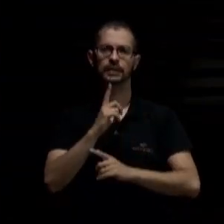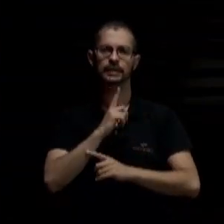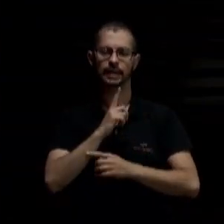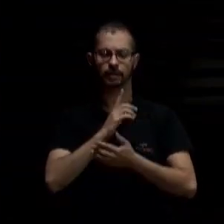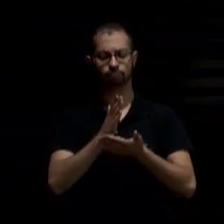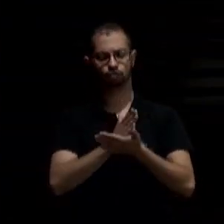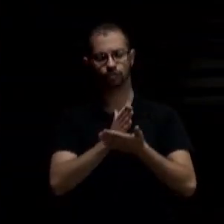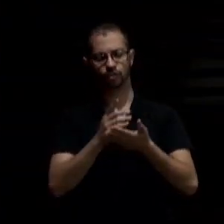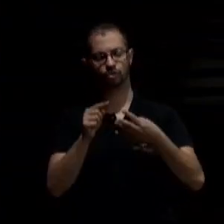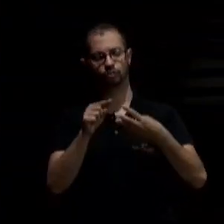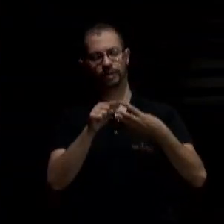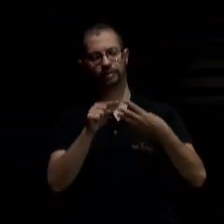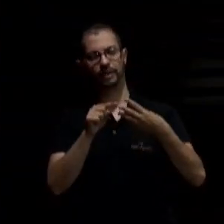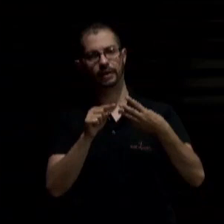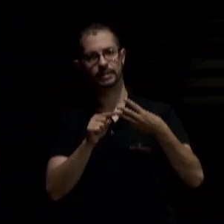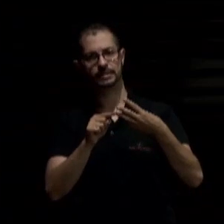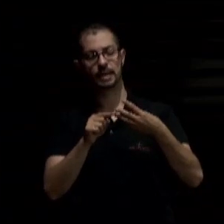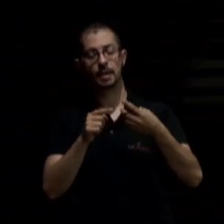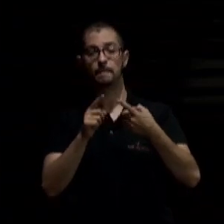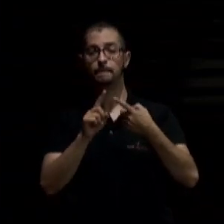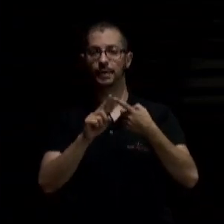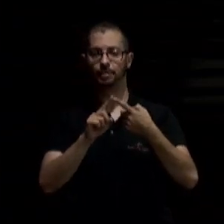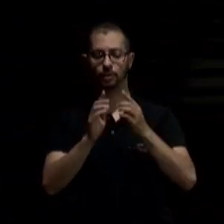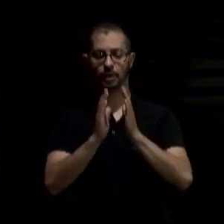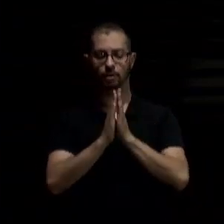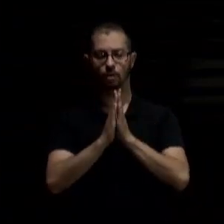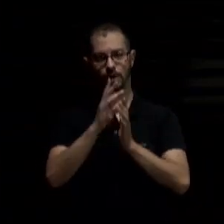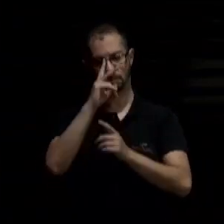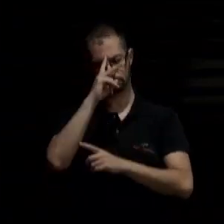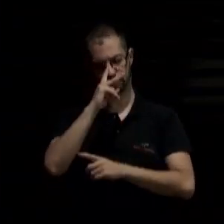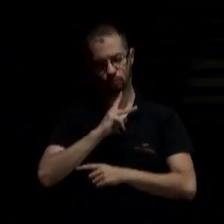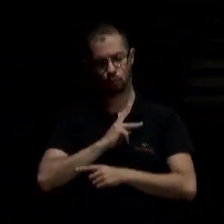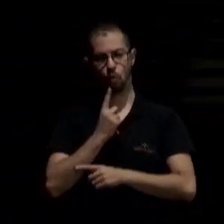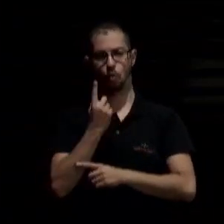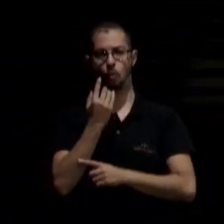três partes. Primeiro ele ora por si, e ele faz um pedido.